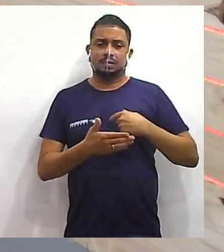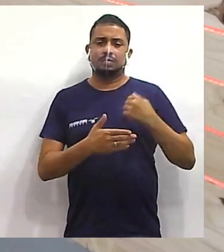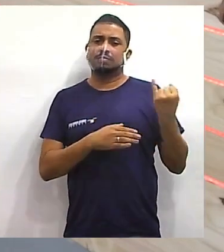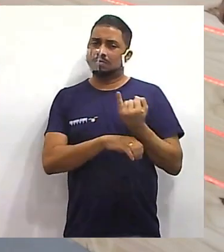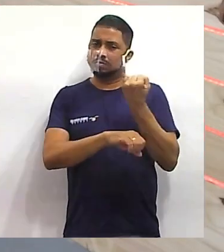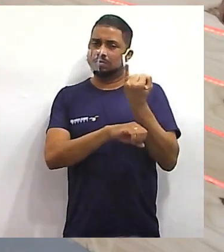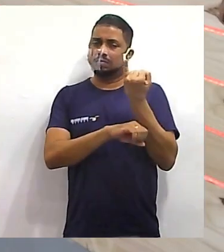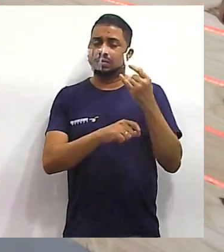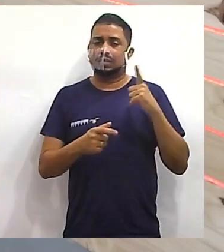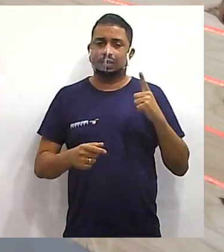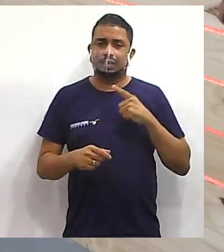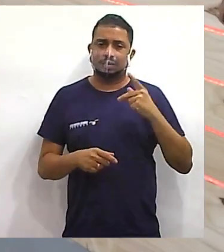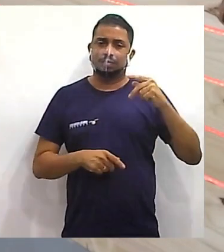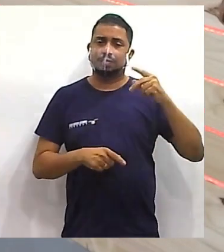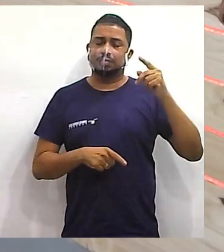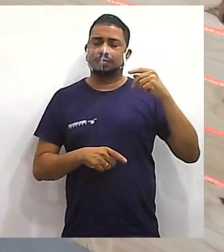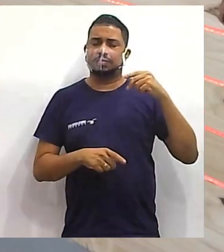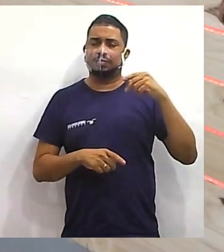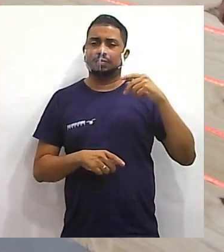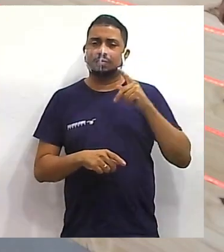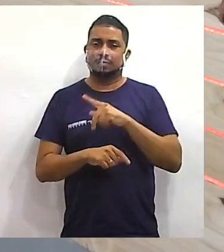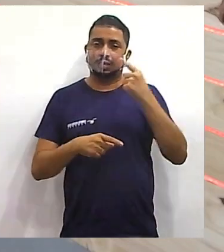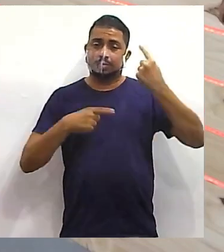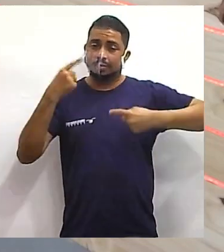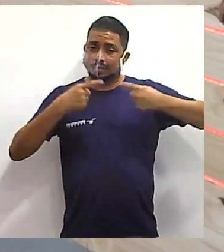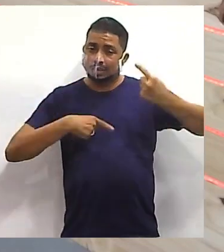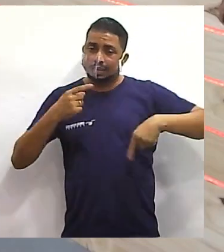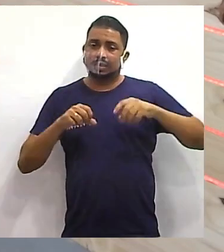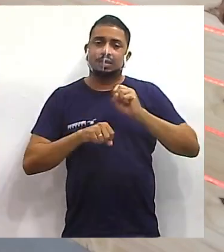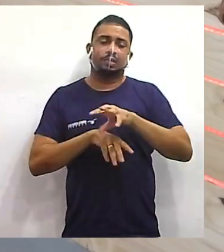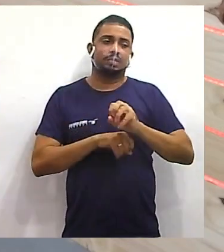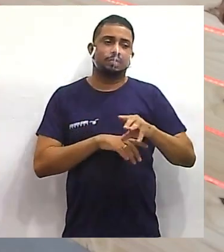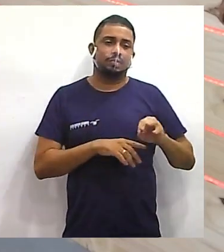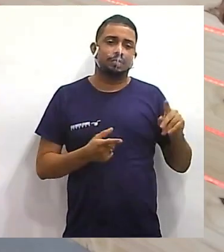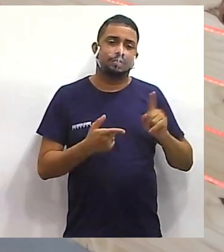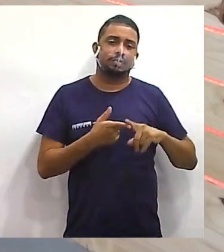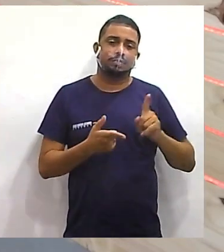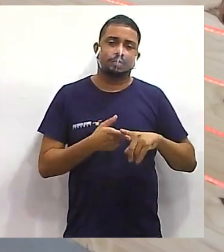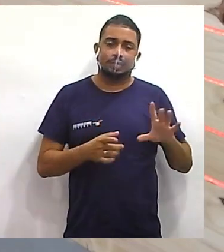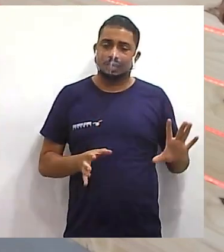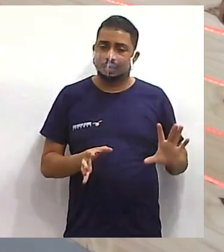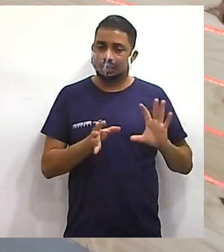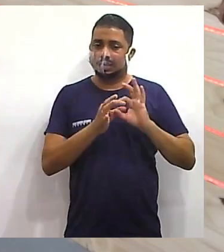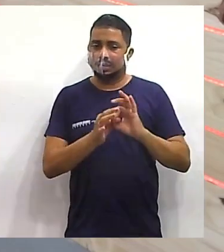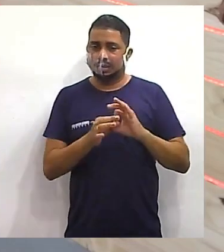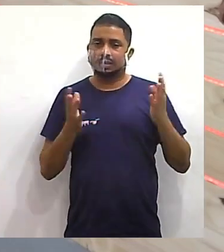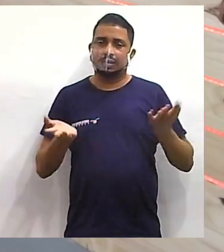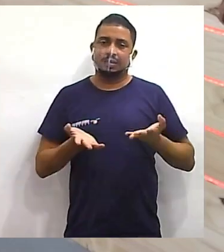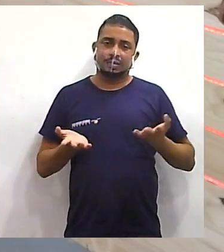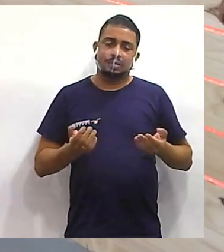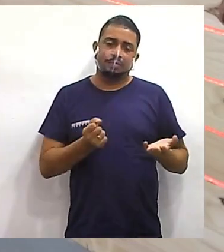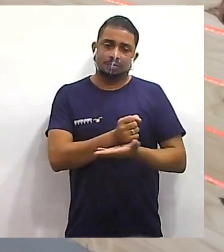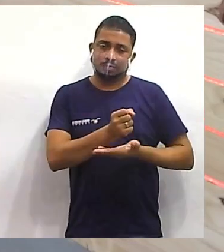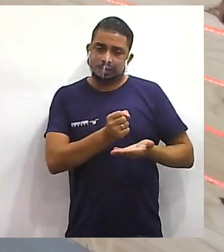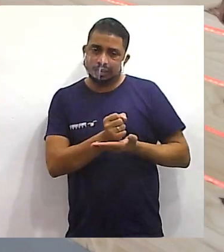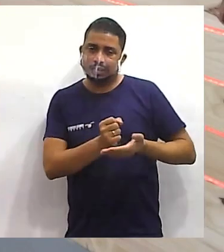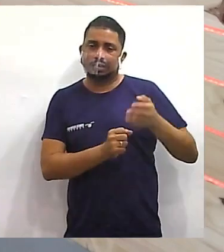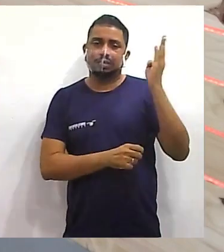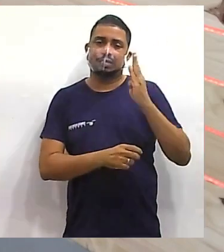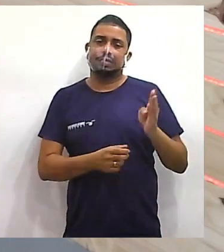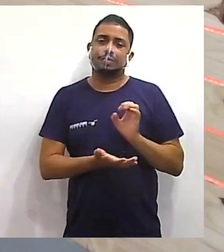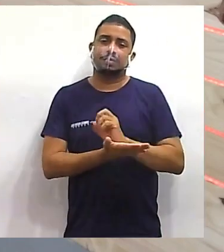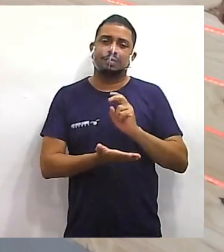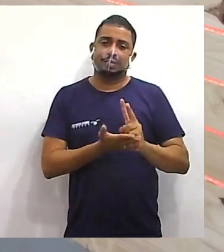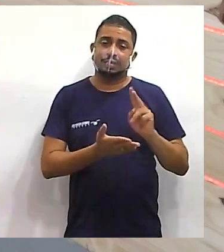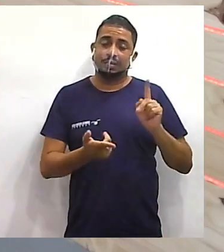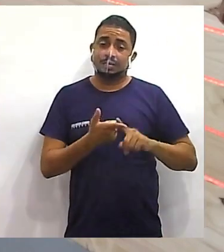das políticas educacionais, né? Que faz esse elo vai fazer agora com a Base Nacional Comum Curricular, com